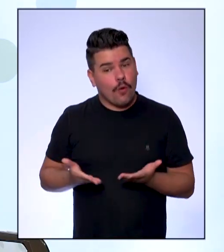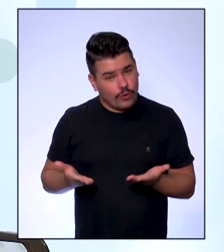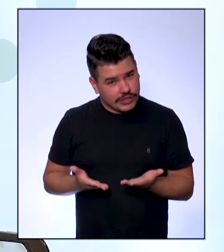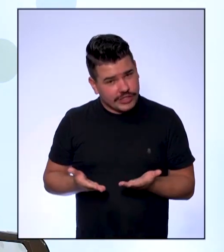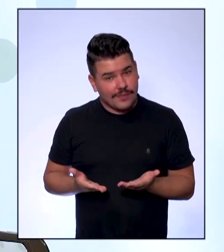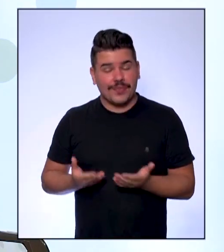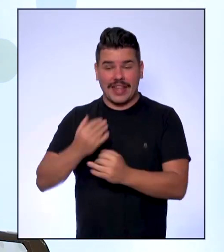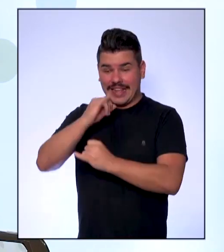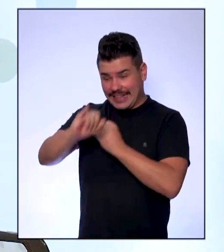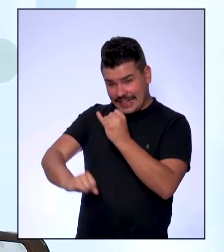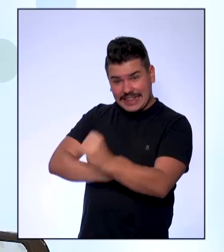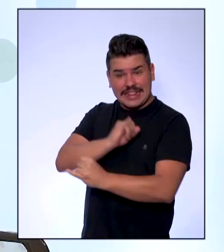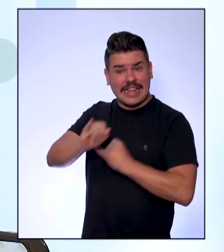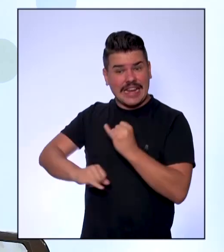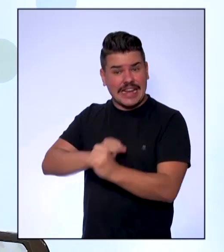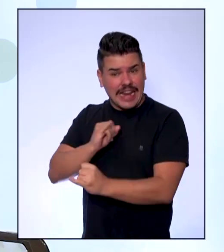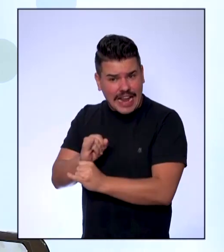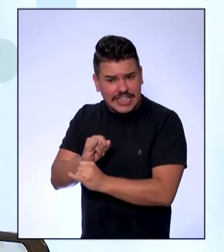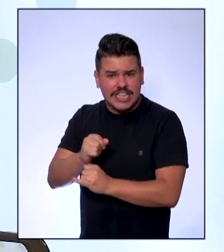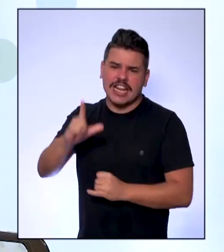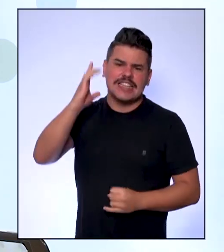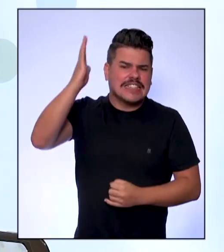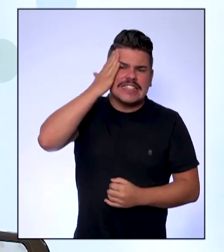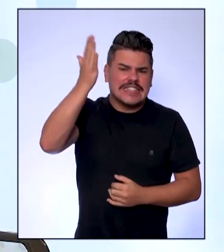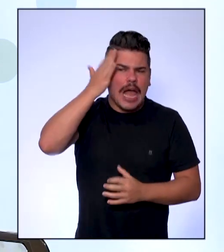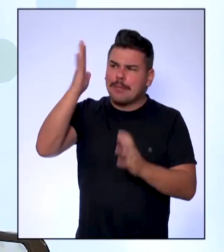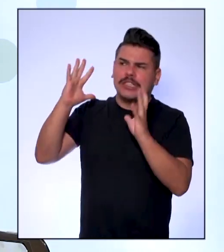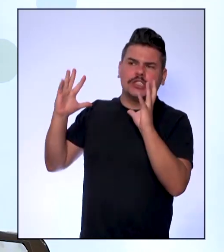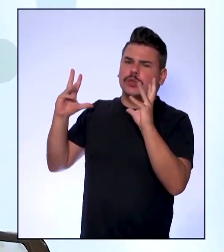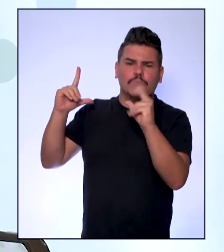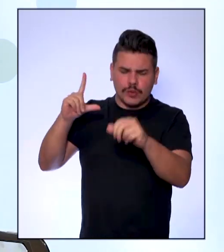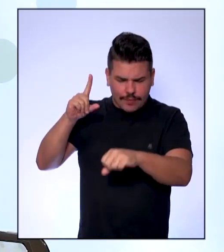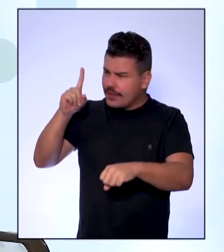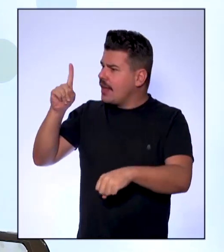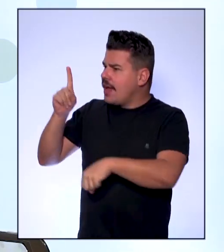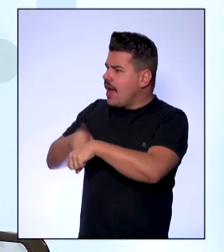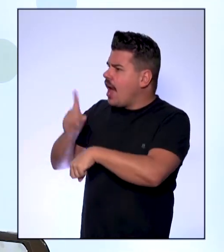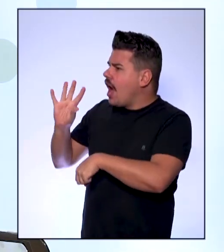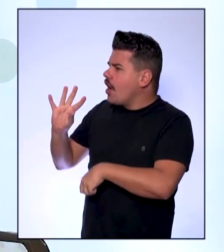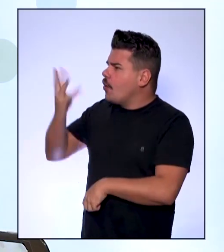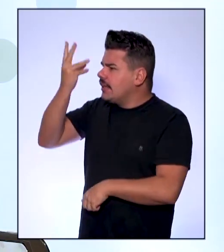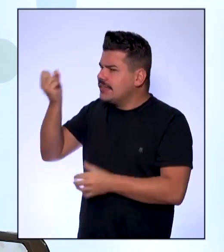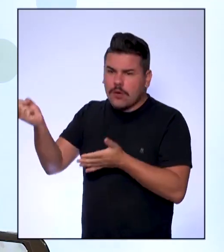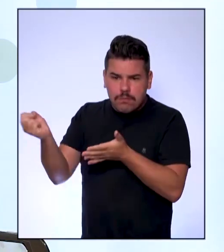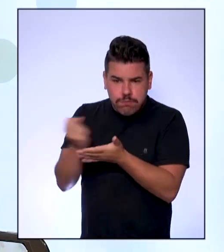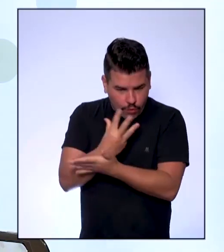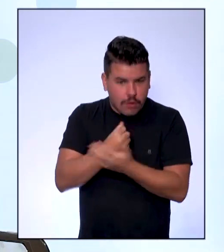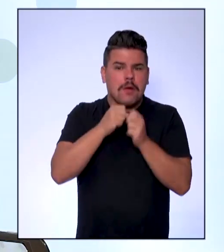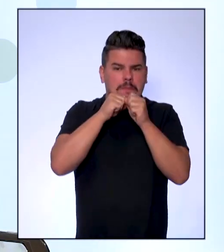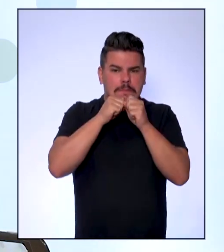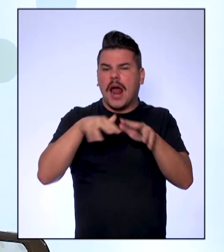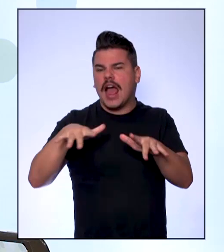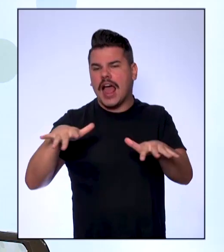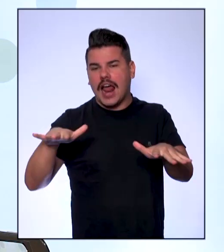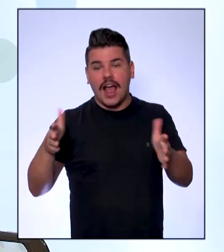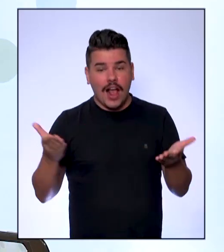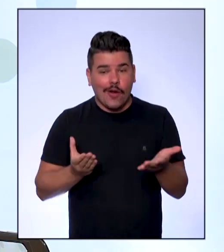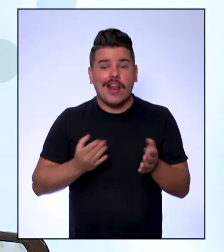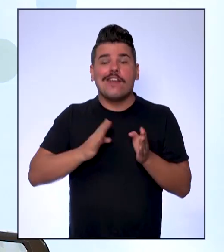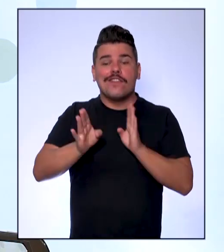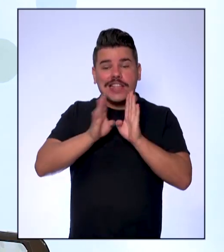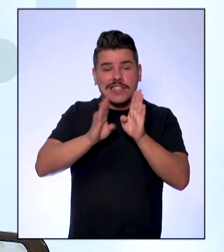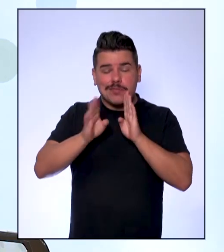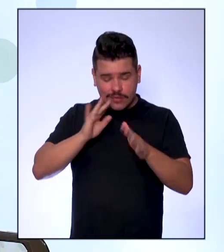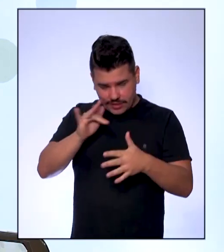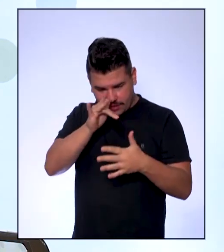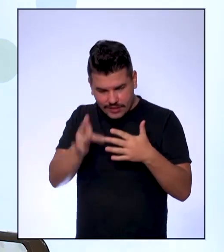de internet, a gente está sabendo de tudo no mundo inteiro, o tempo todo. Se eu abrir, talvez, no meu Facebook agora, eu vou encontrar uma notícia que